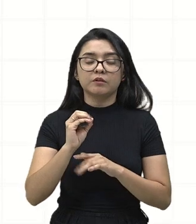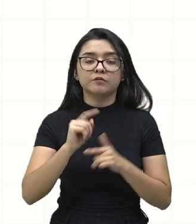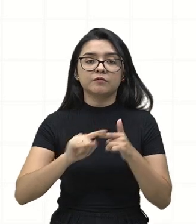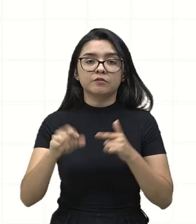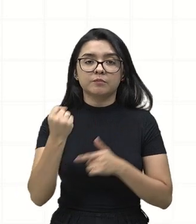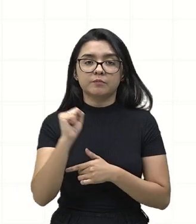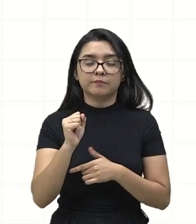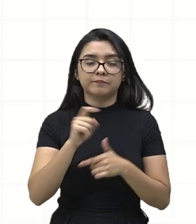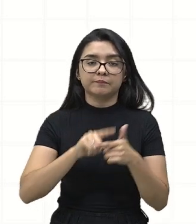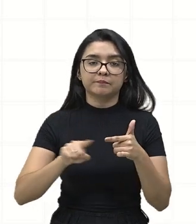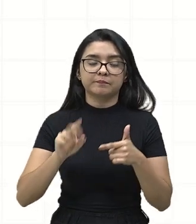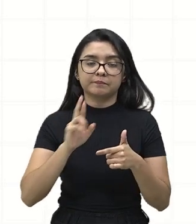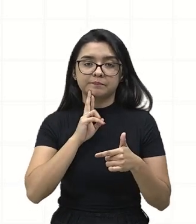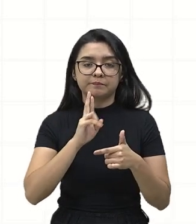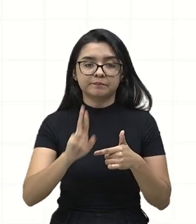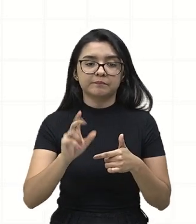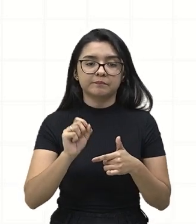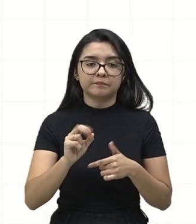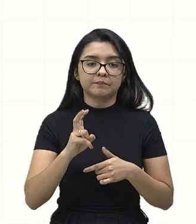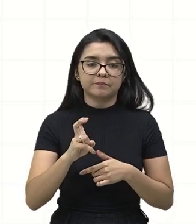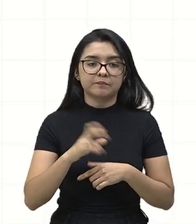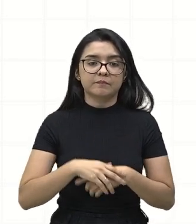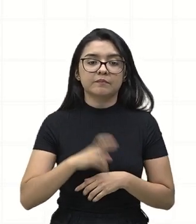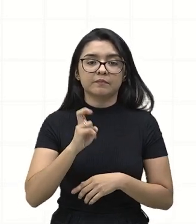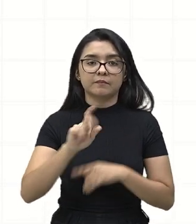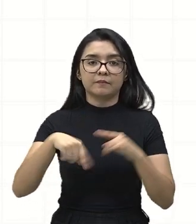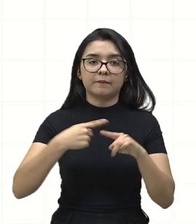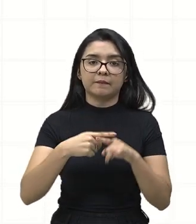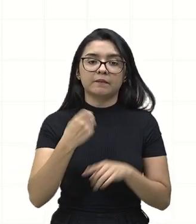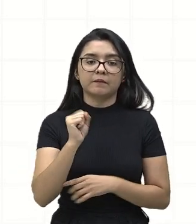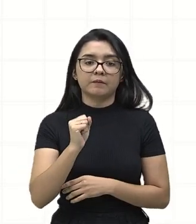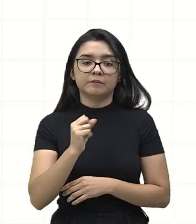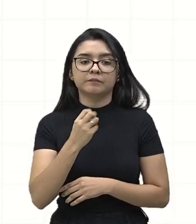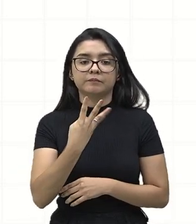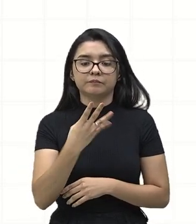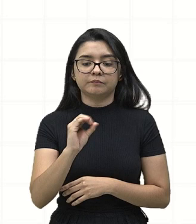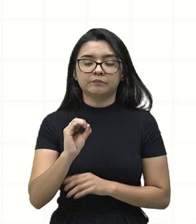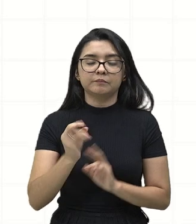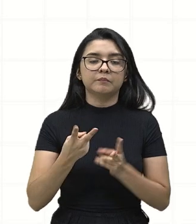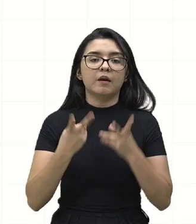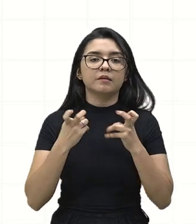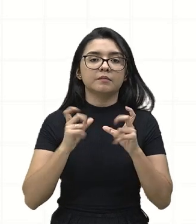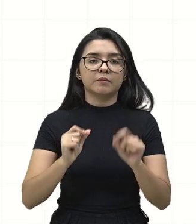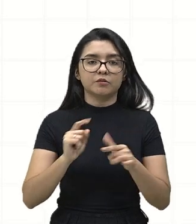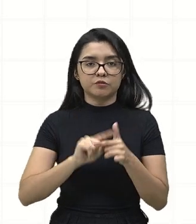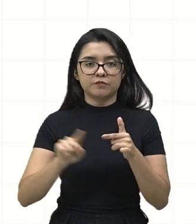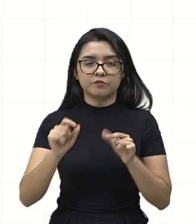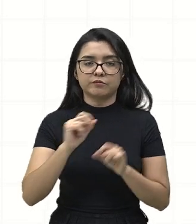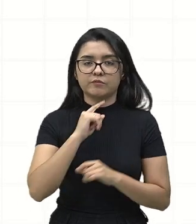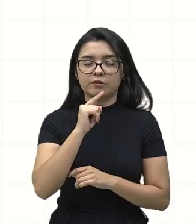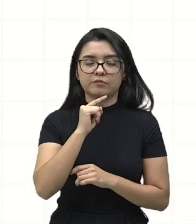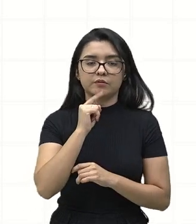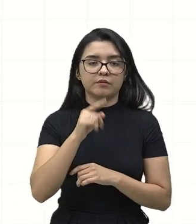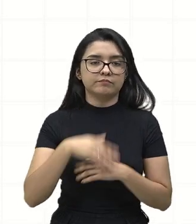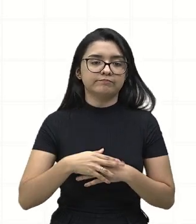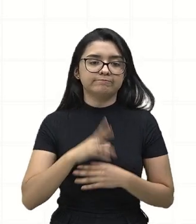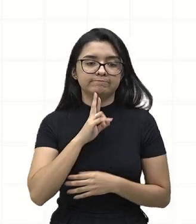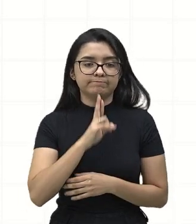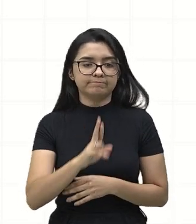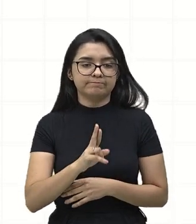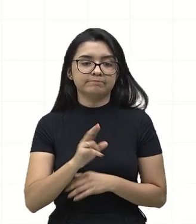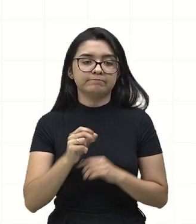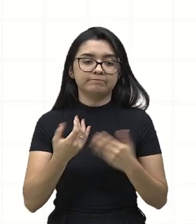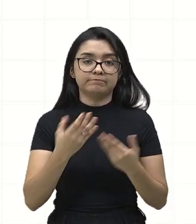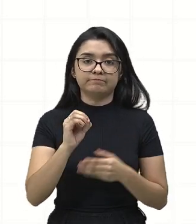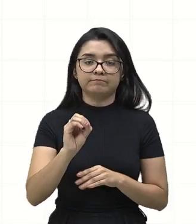8, 5. 5 vezes 8, 40. Vejam que a divisão não deixa resto. Então,